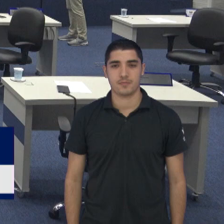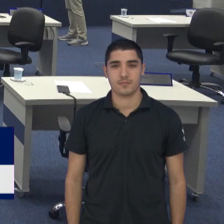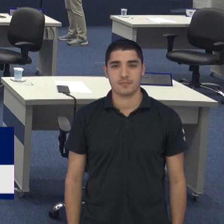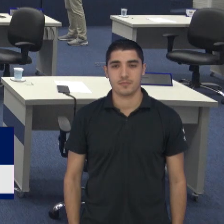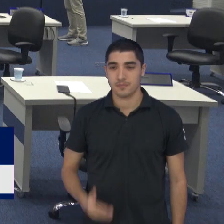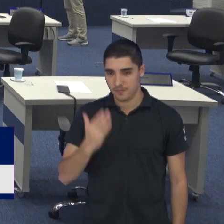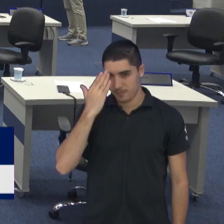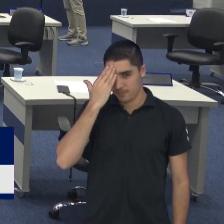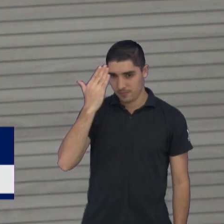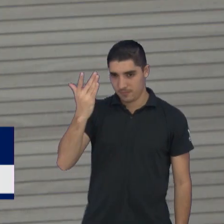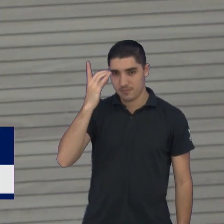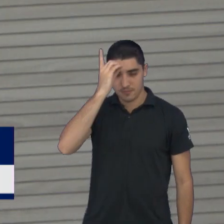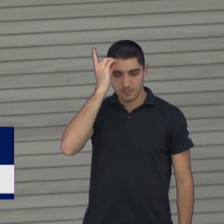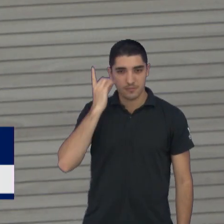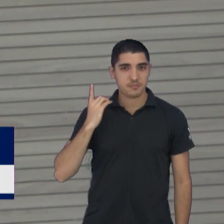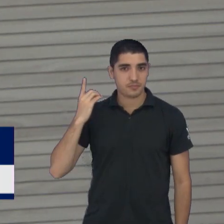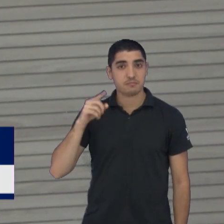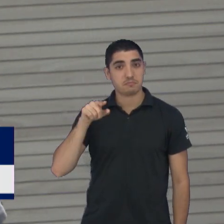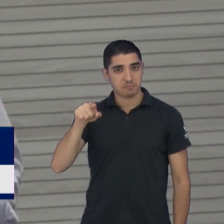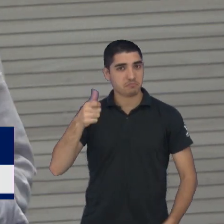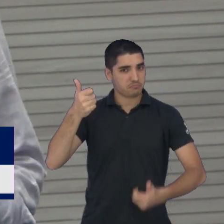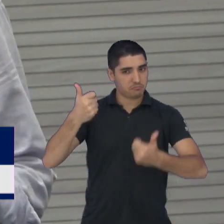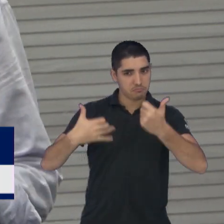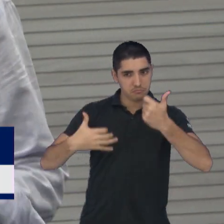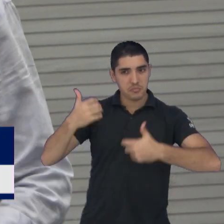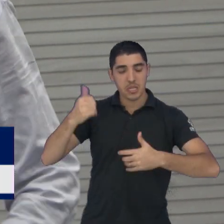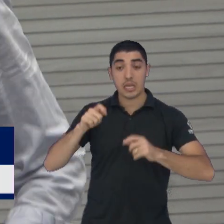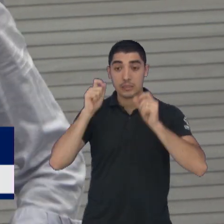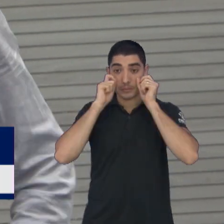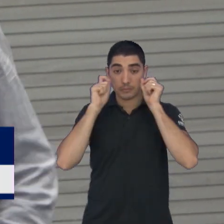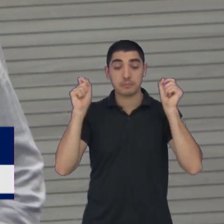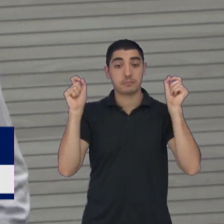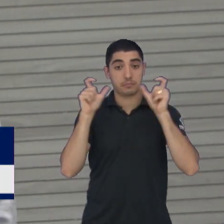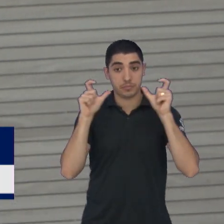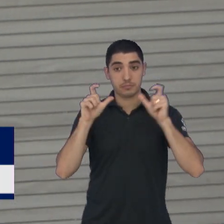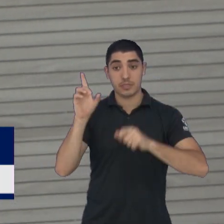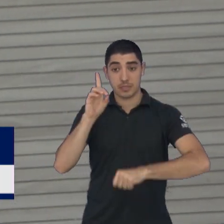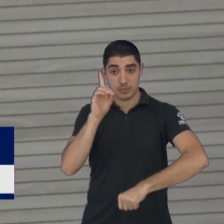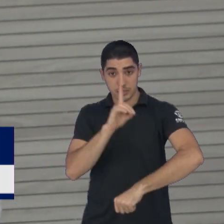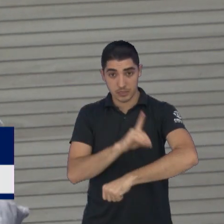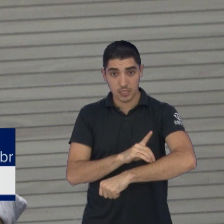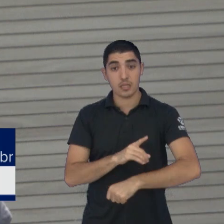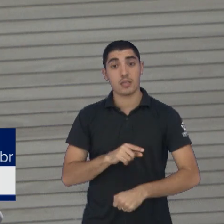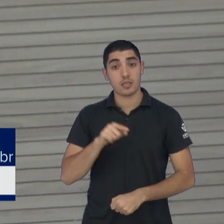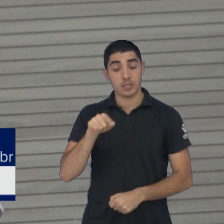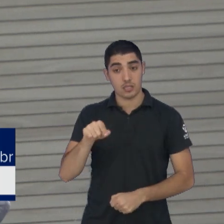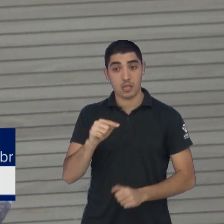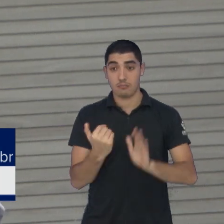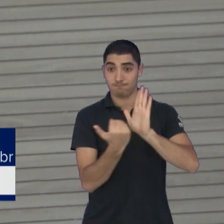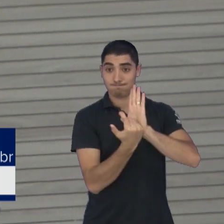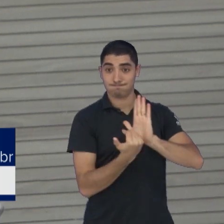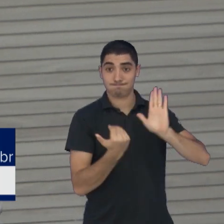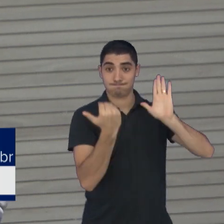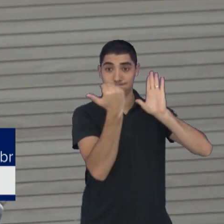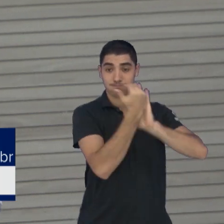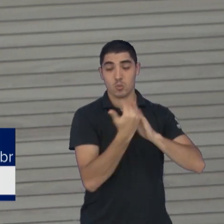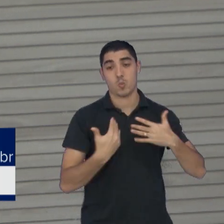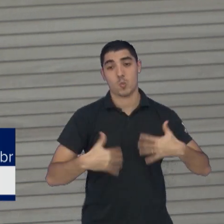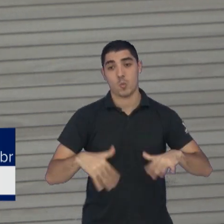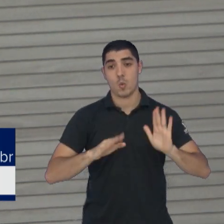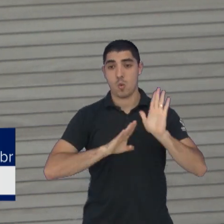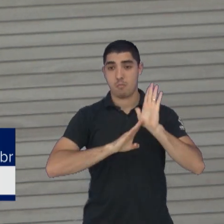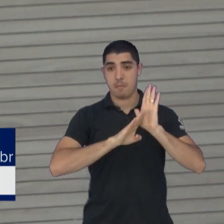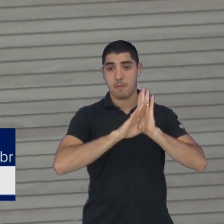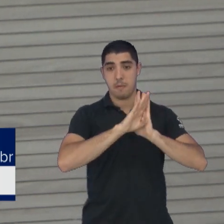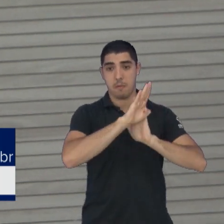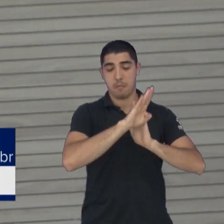Obrigado, vereadora Dulce Rita. Dulce falando dos casos alarmantes de dengue, né? Os números altíssimos. Outro assunto também que